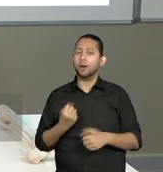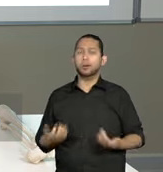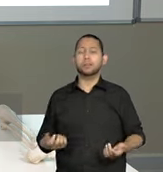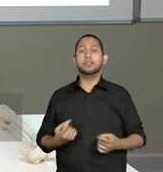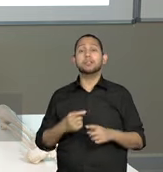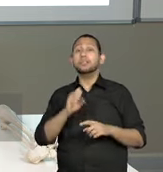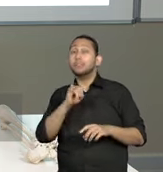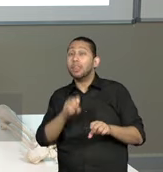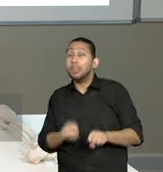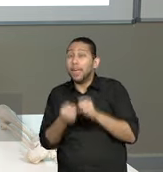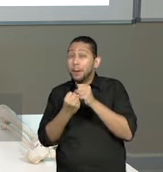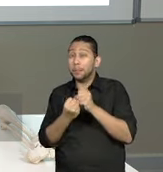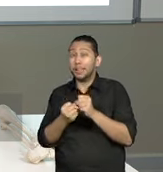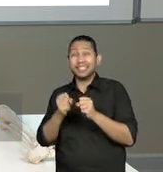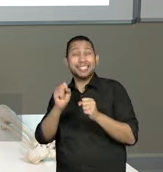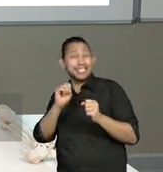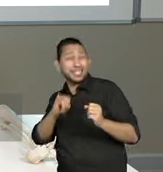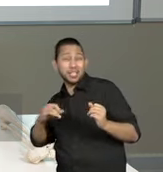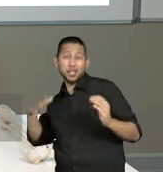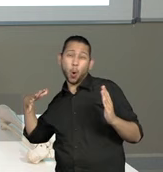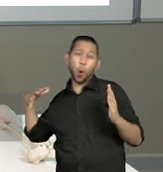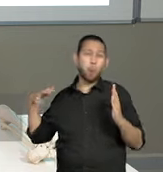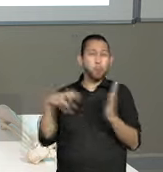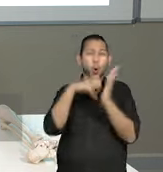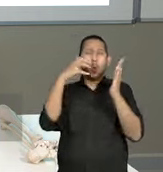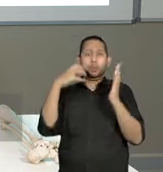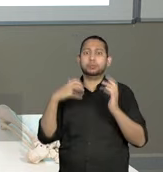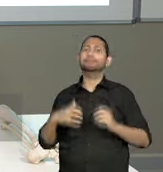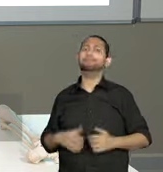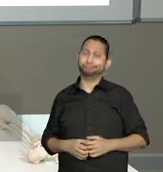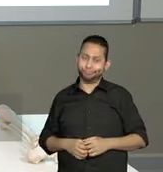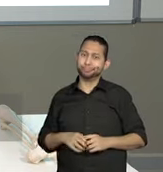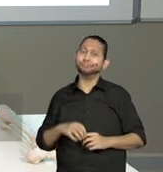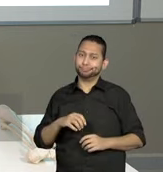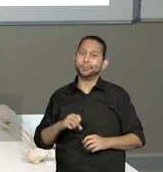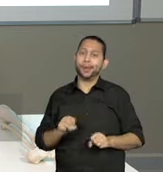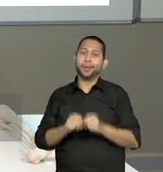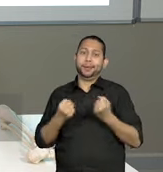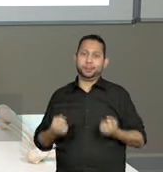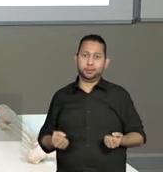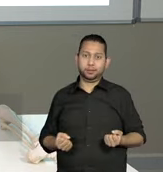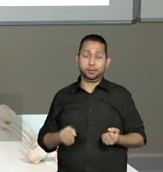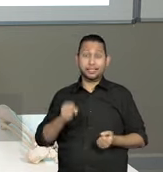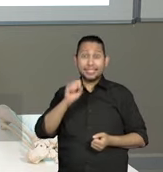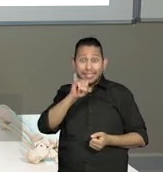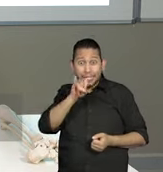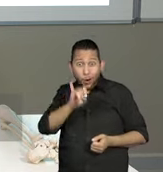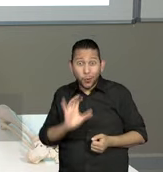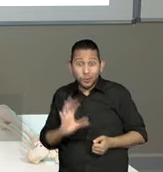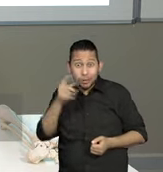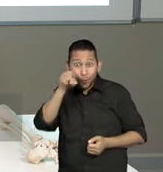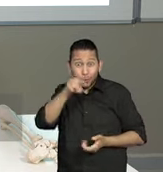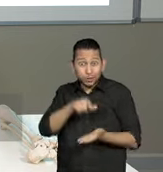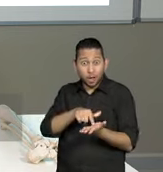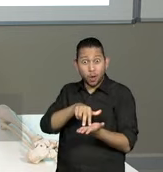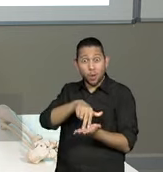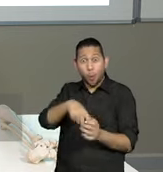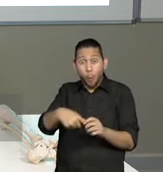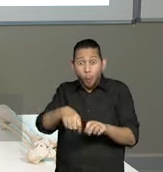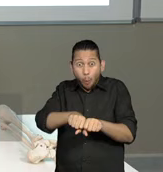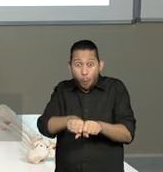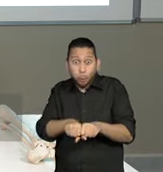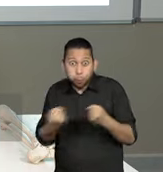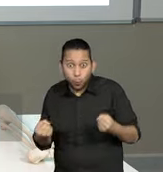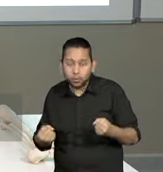se quebra em casos de acidentes bem graves. Se você tem um acidente e quebrou o seu fêmur, quer dizer que